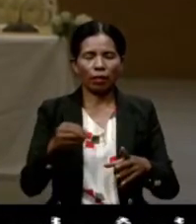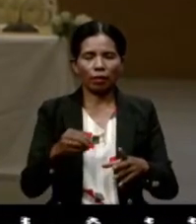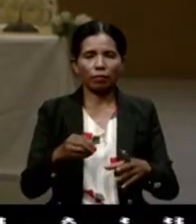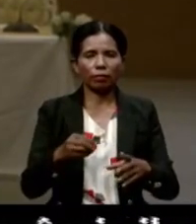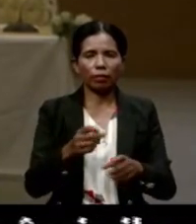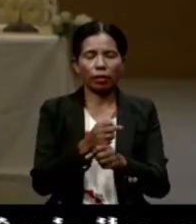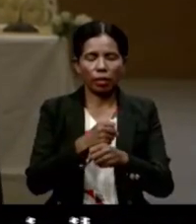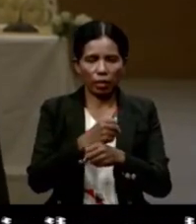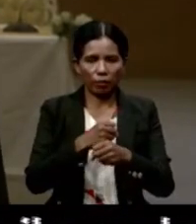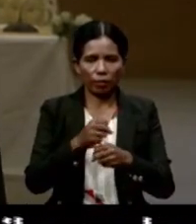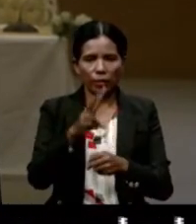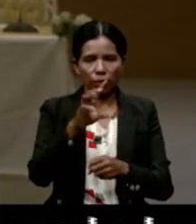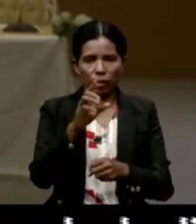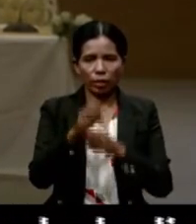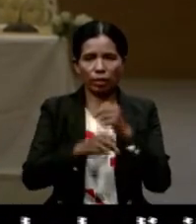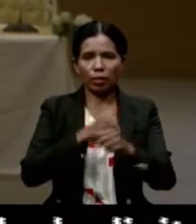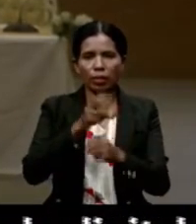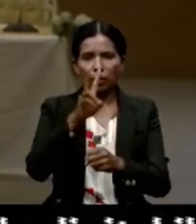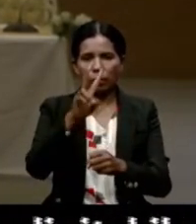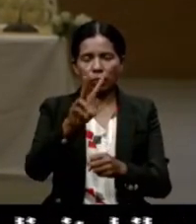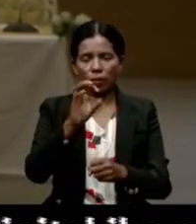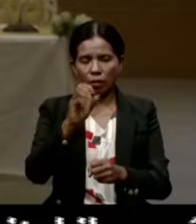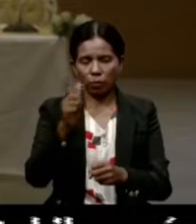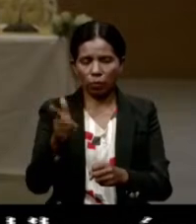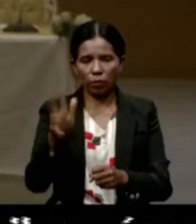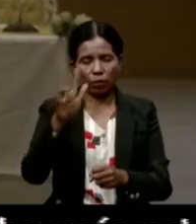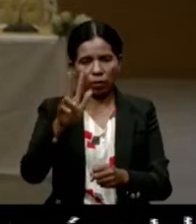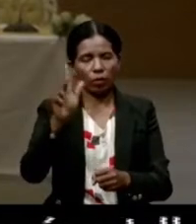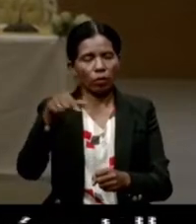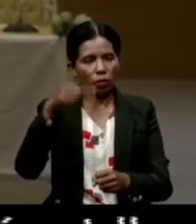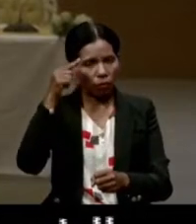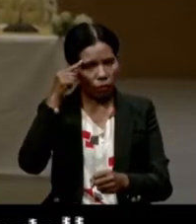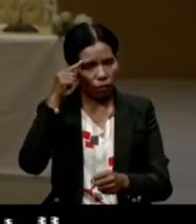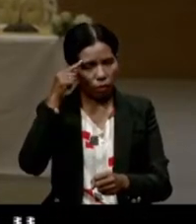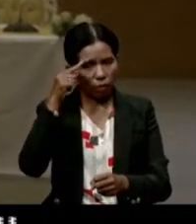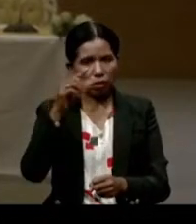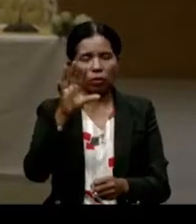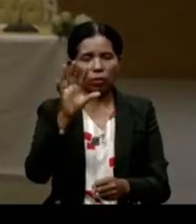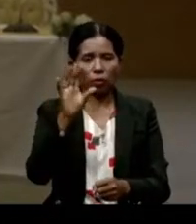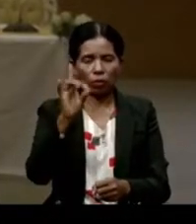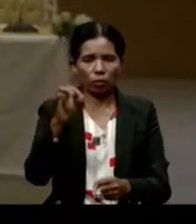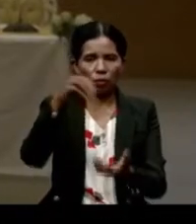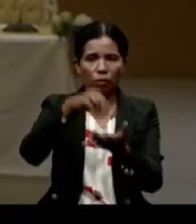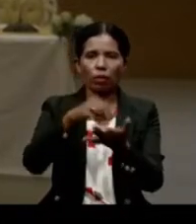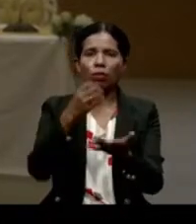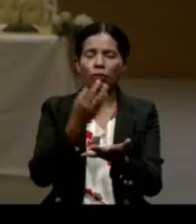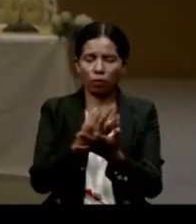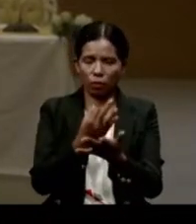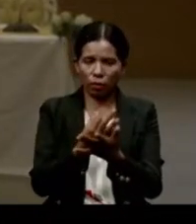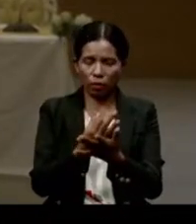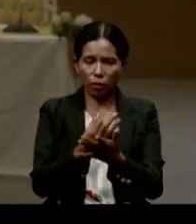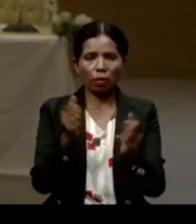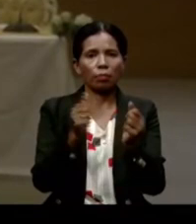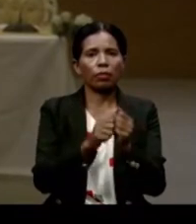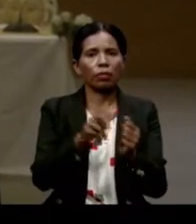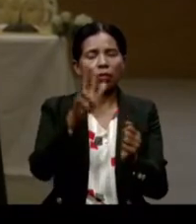dia 2022 ne governo oitavo alo alocação orçamento montante